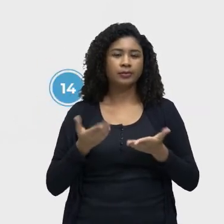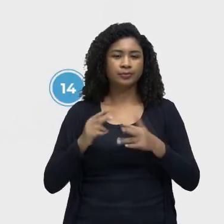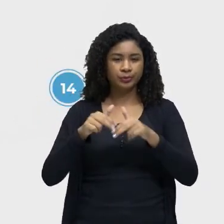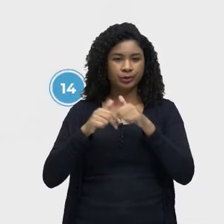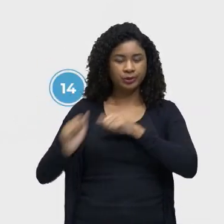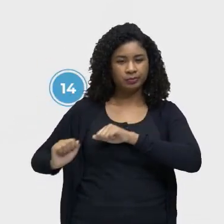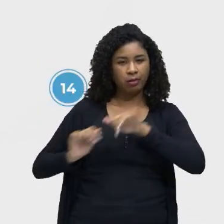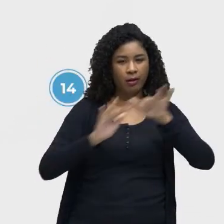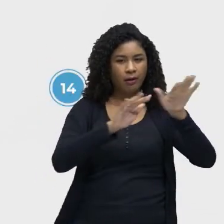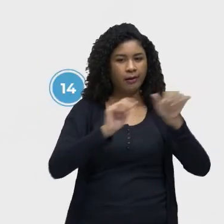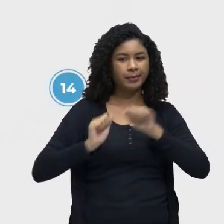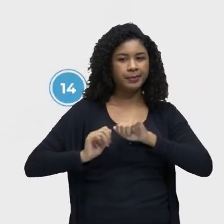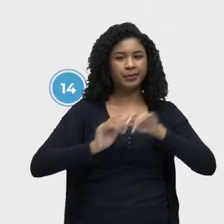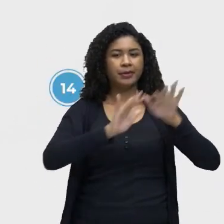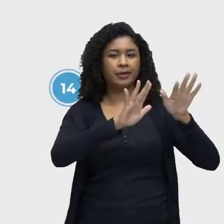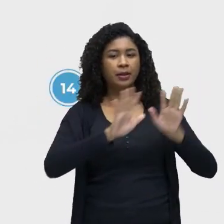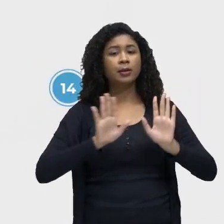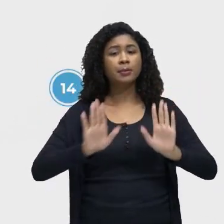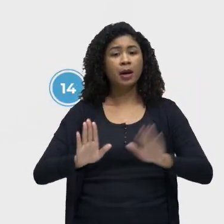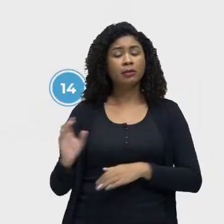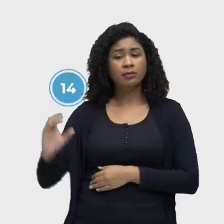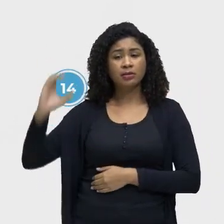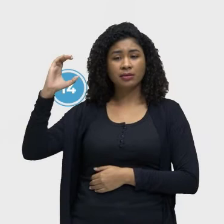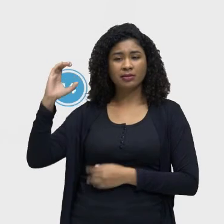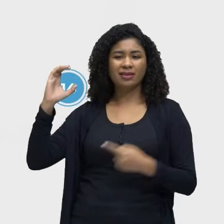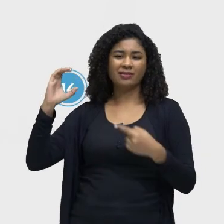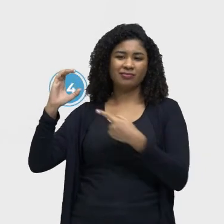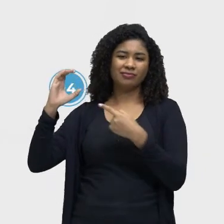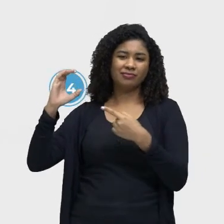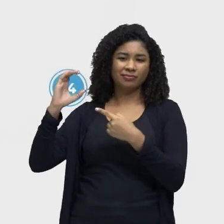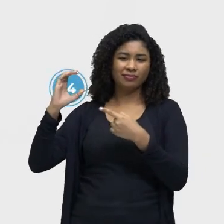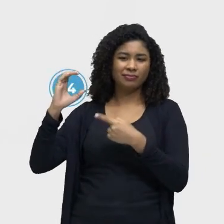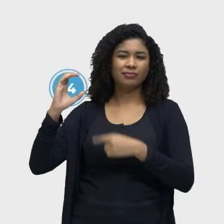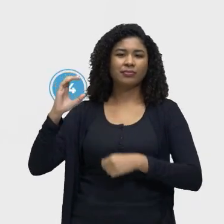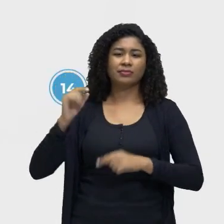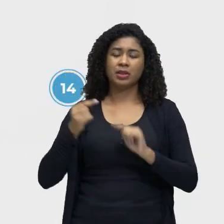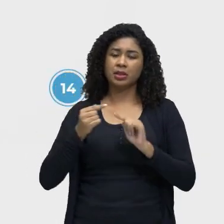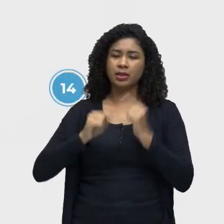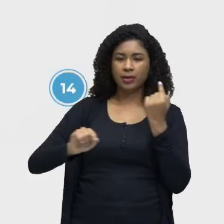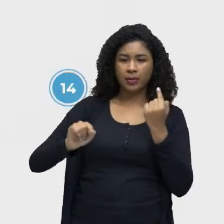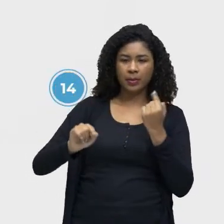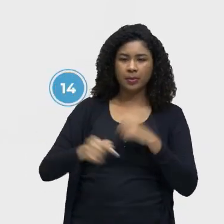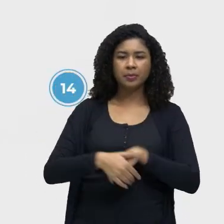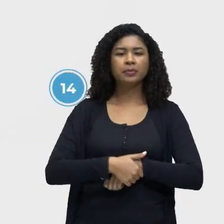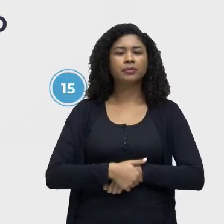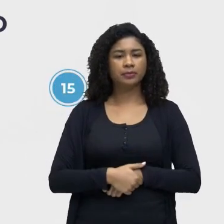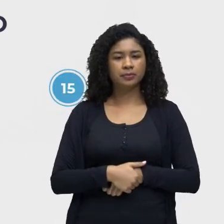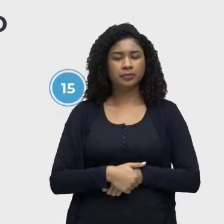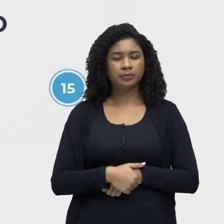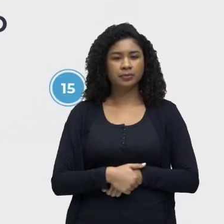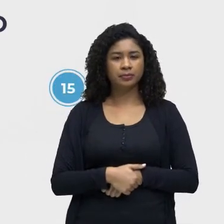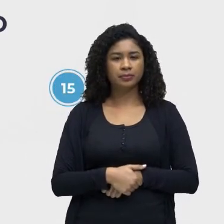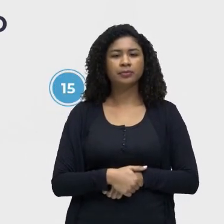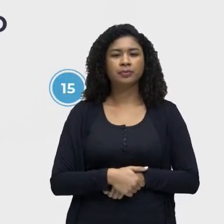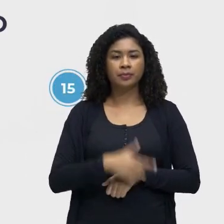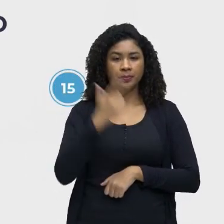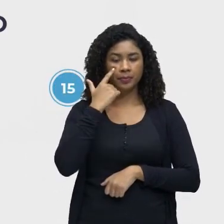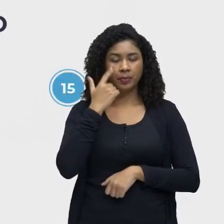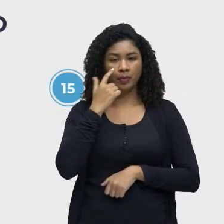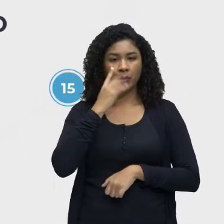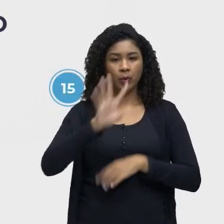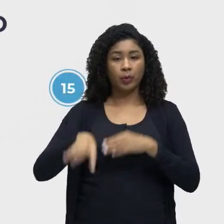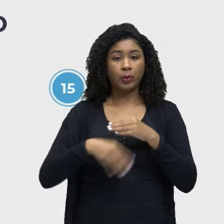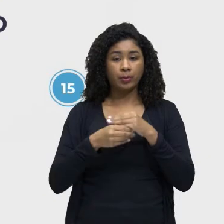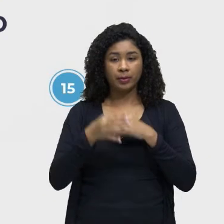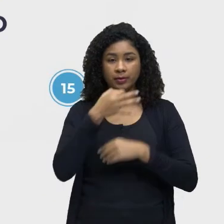migratório intenso que está ocorrendo. E apenas a letra C é que vai na contramão, porque, de acordo com o nosso comentário, olha lá, a